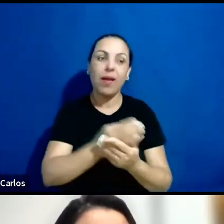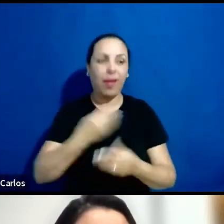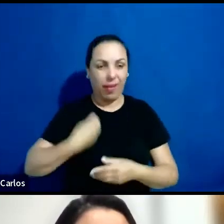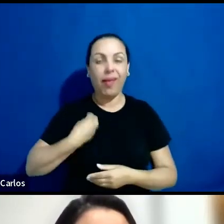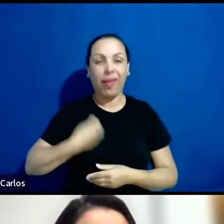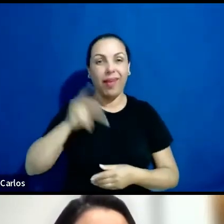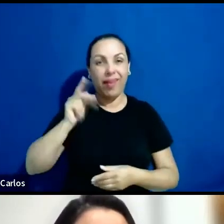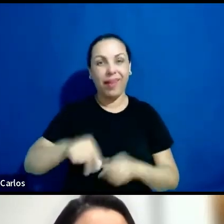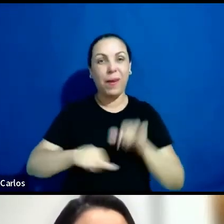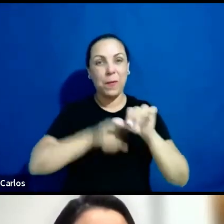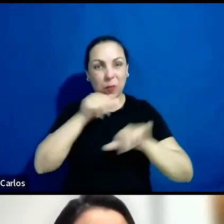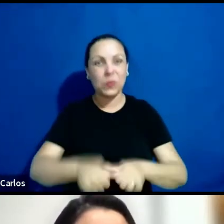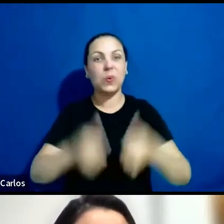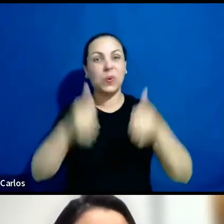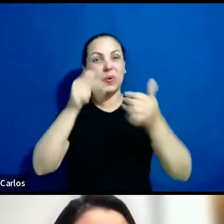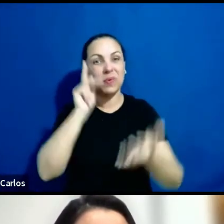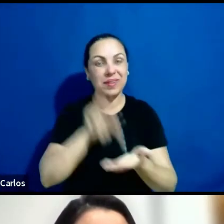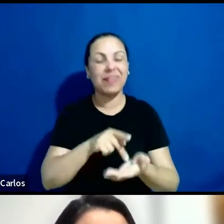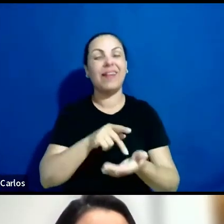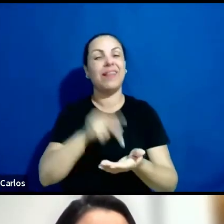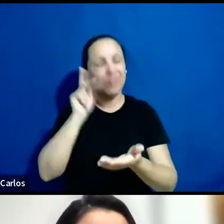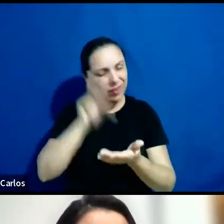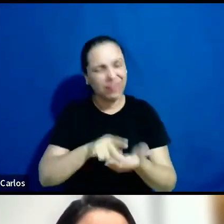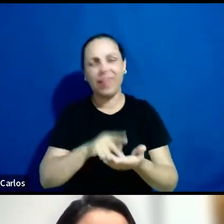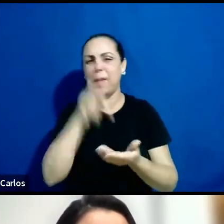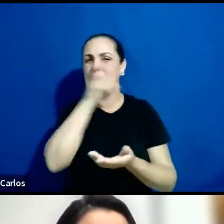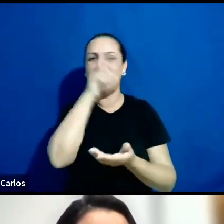seu depoimento e falando que realmente foi bom.